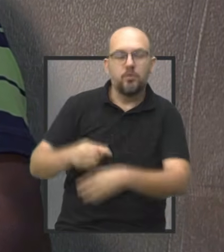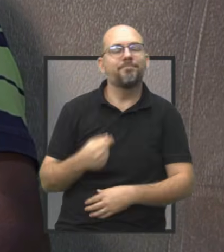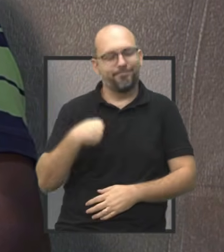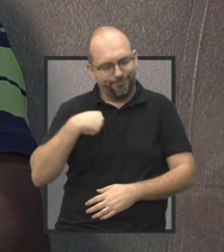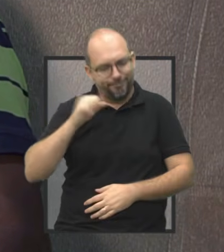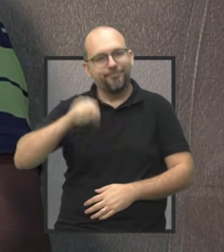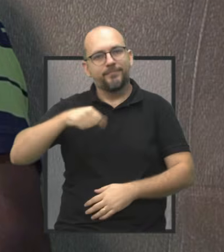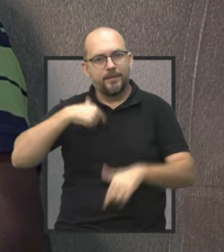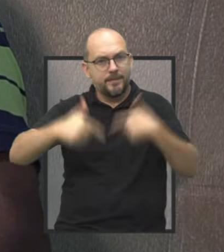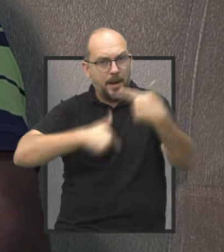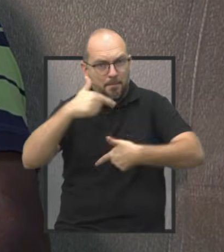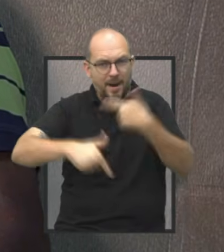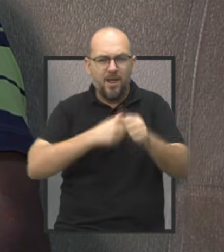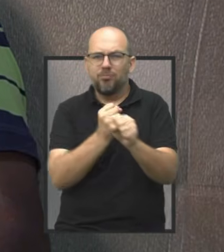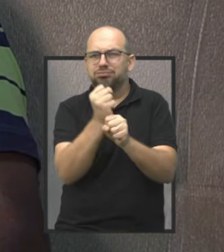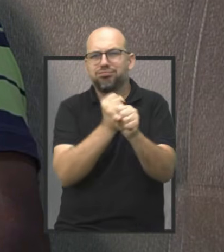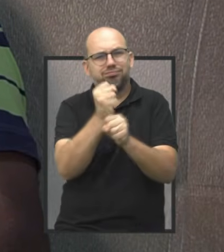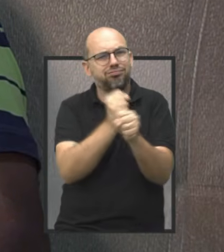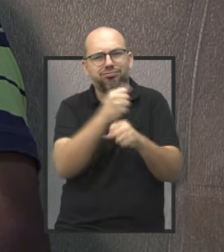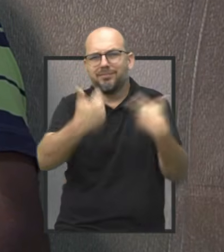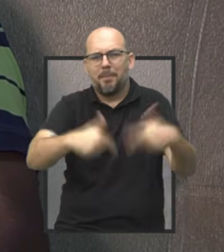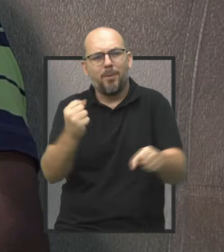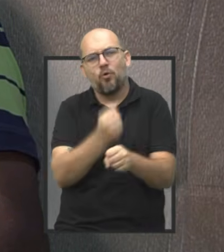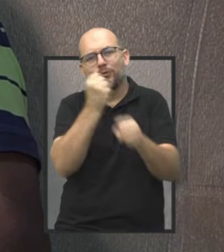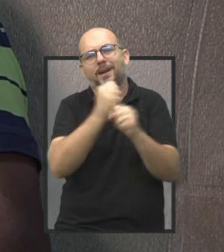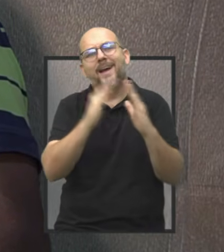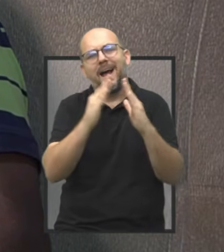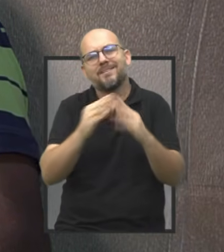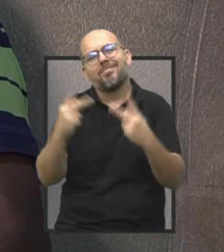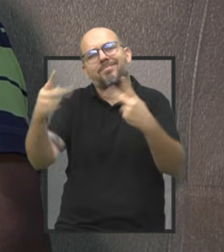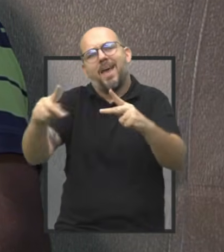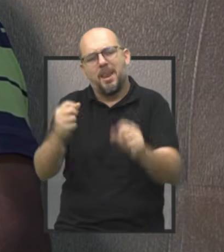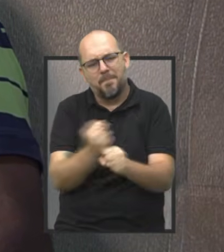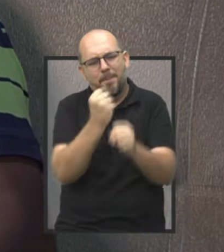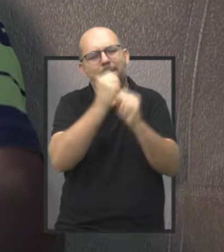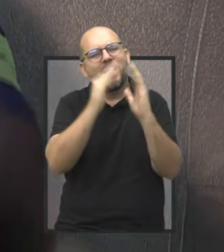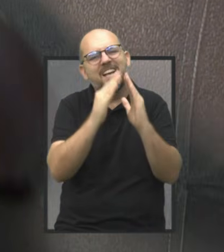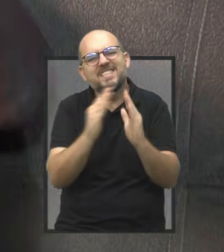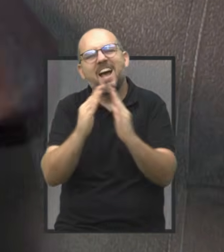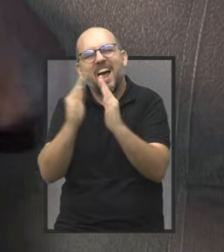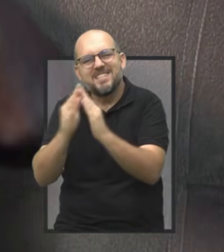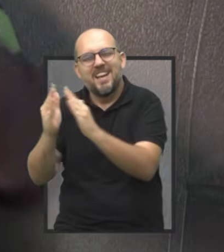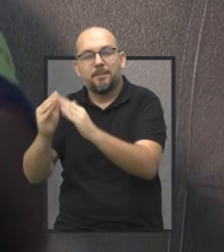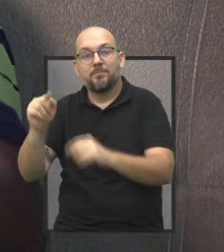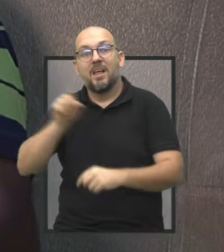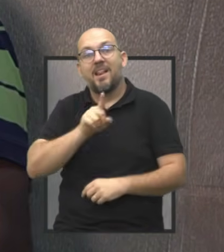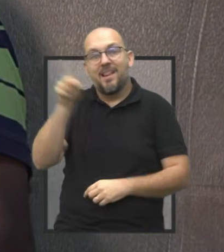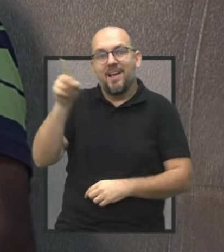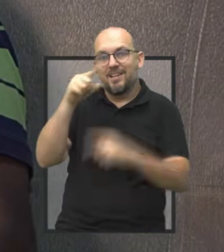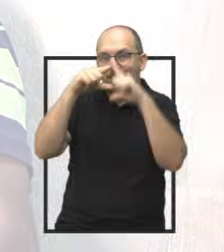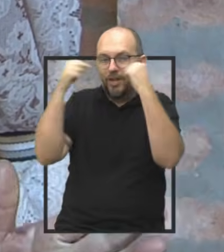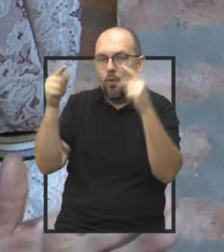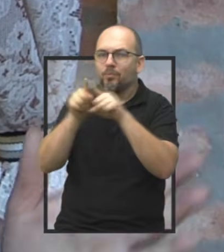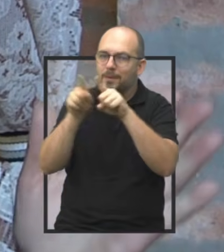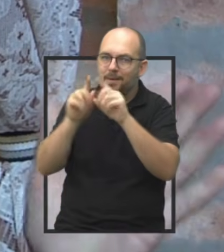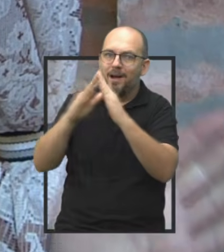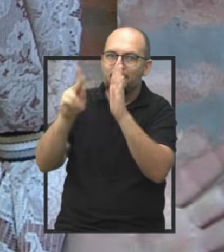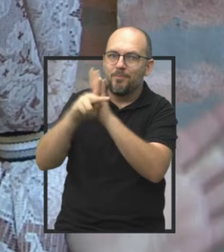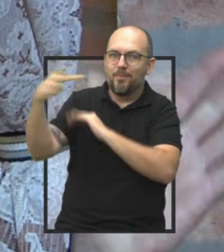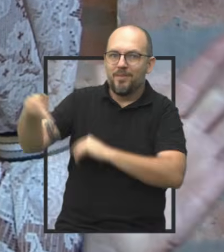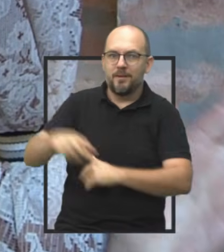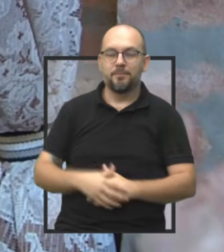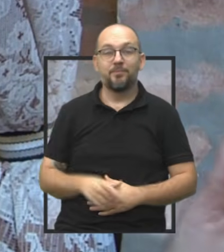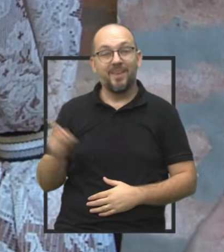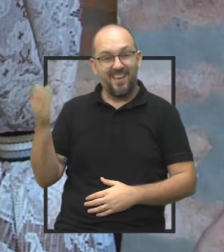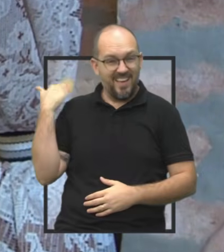construía para ele. Tinha ano que eu entrava ano e saía ano trabalhando para ele, entende? Jaú, na casa dele e tudo. Ele comprou